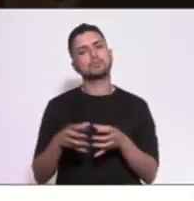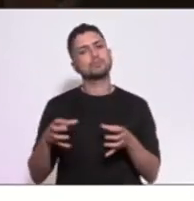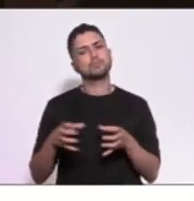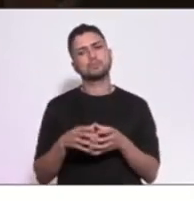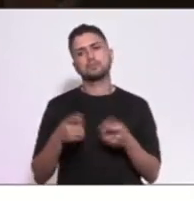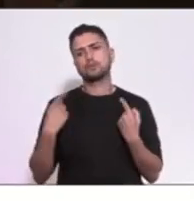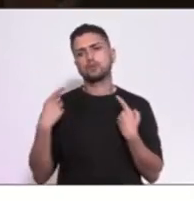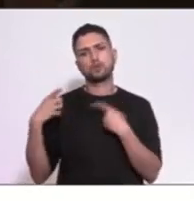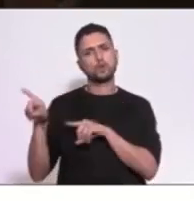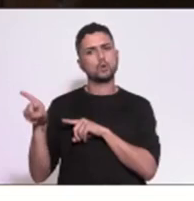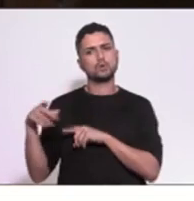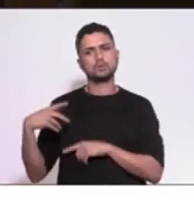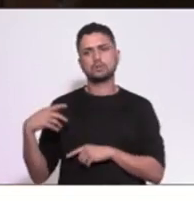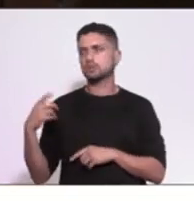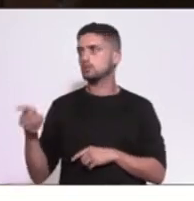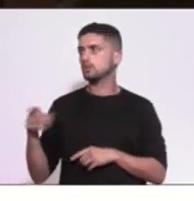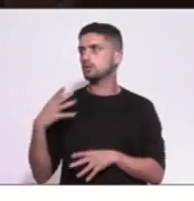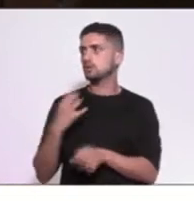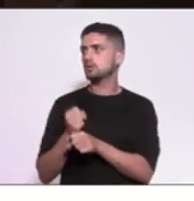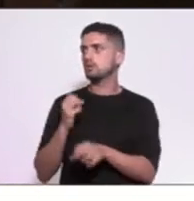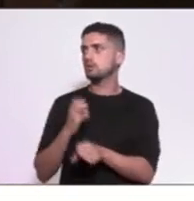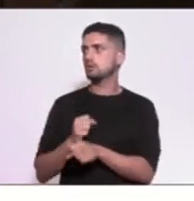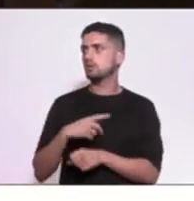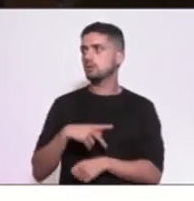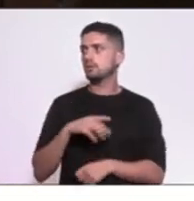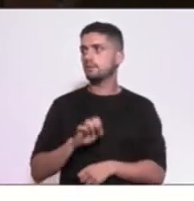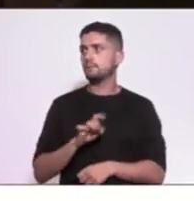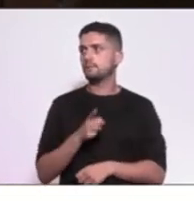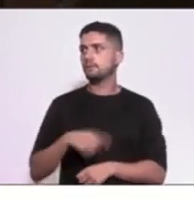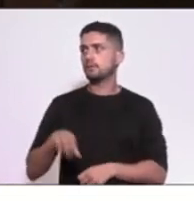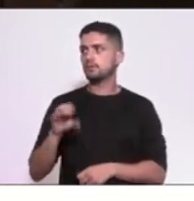rejeição das contas do governador Pezão. Muito obrigado, senhor presidente.